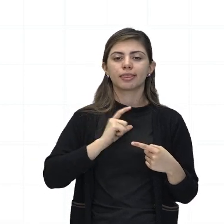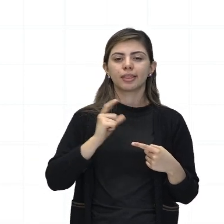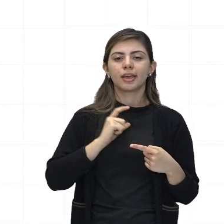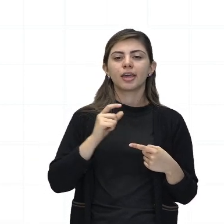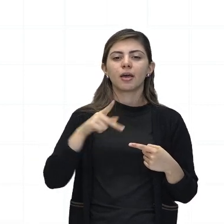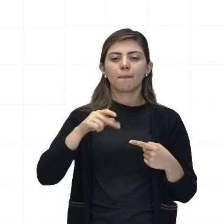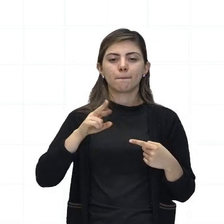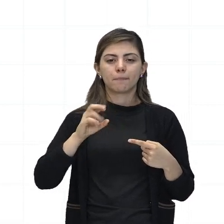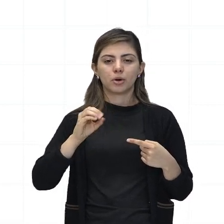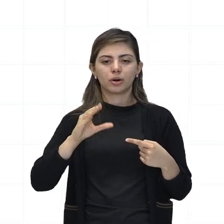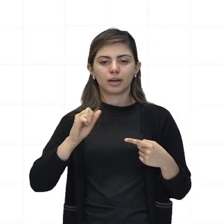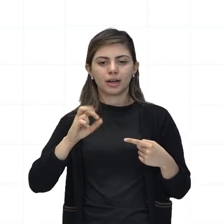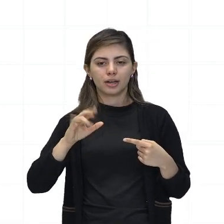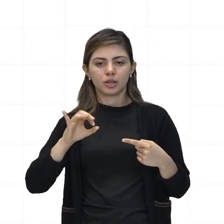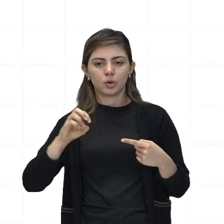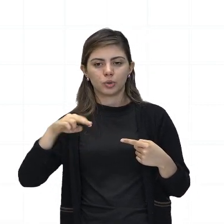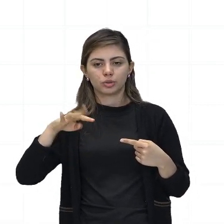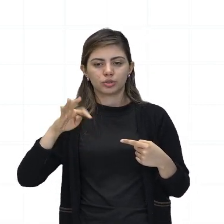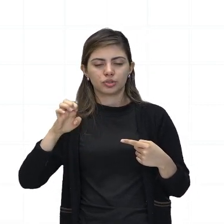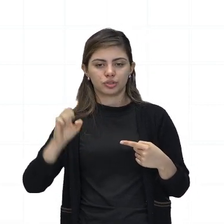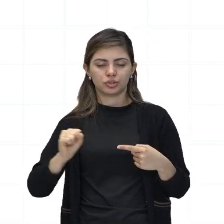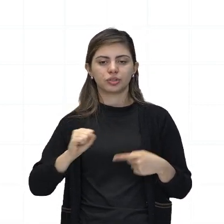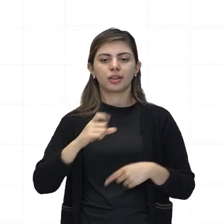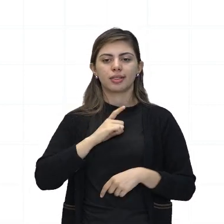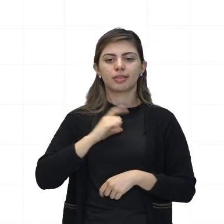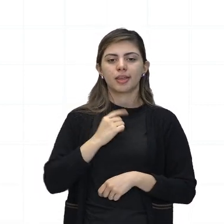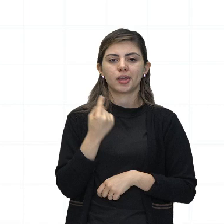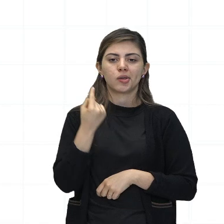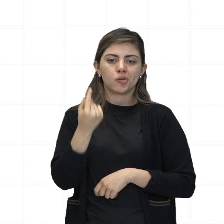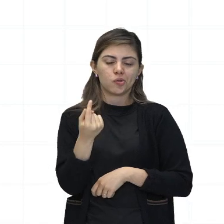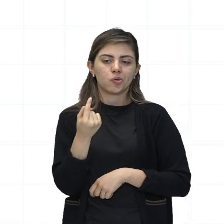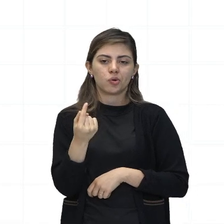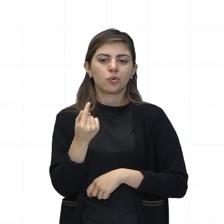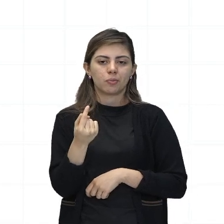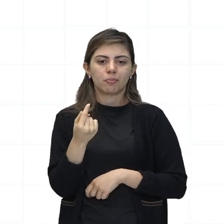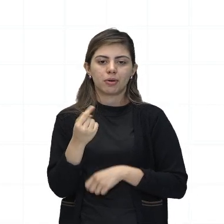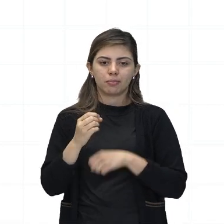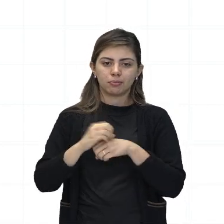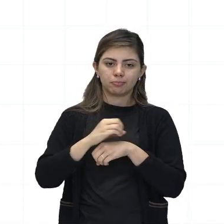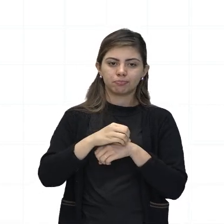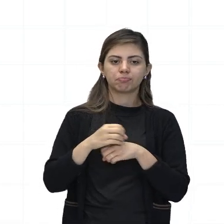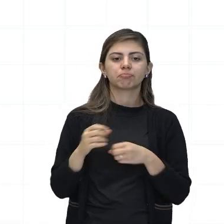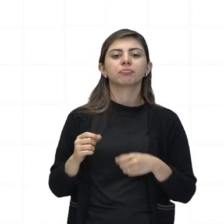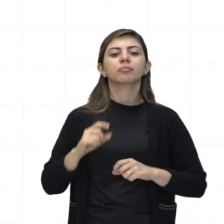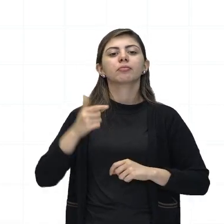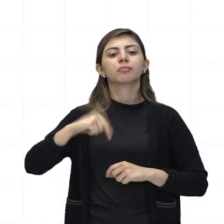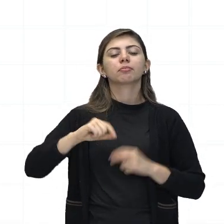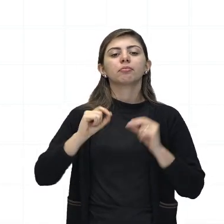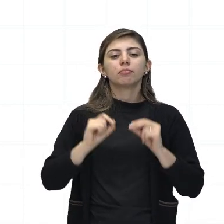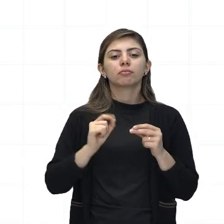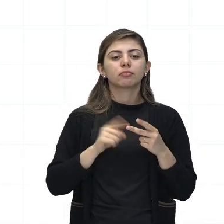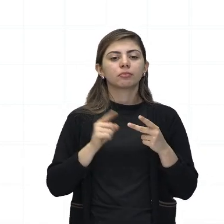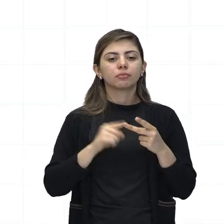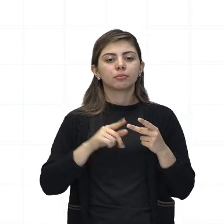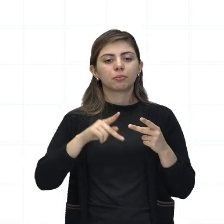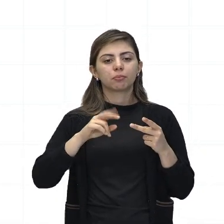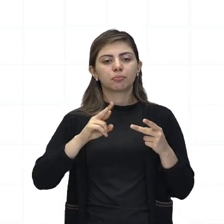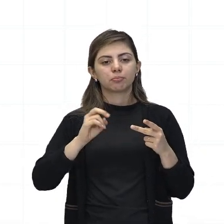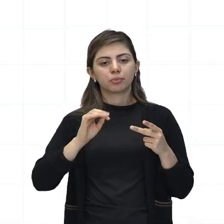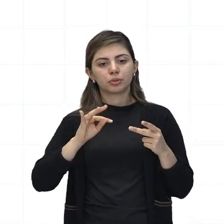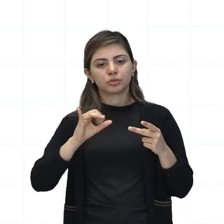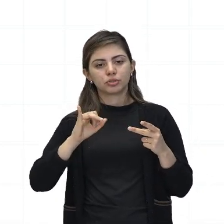procariontes unicelulares, por exemplo, bactérias. Reino Protista, organismos